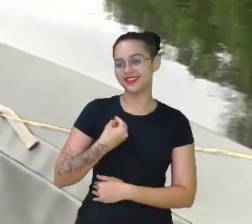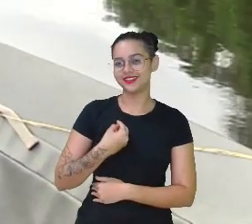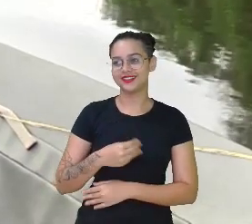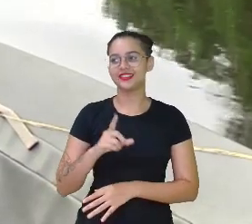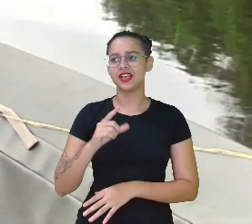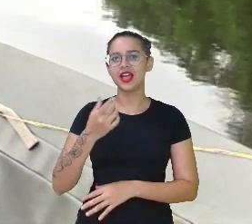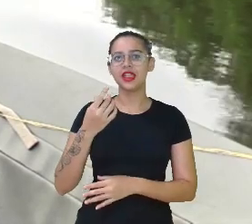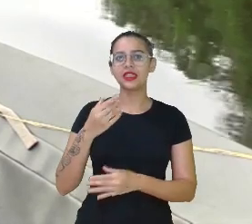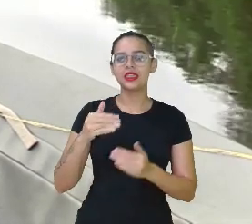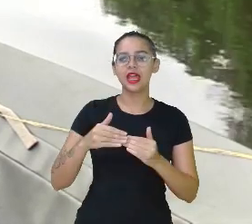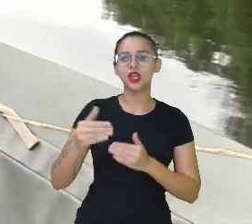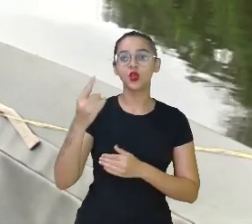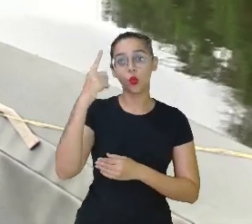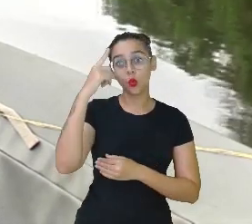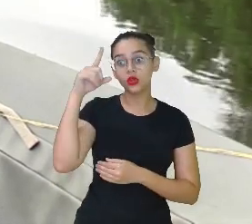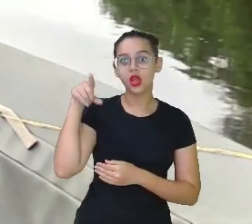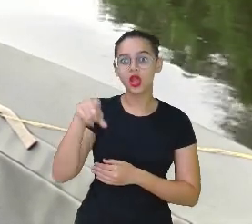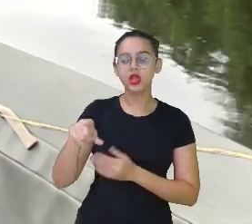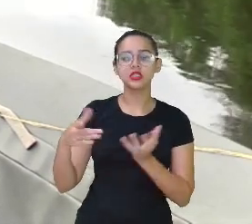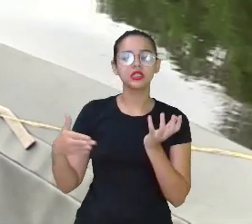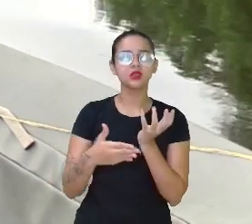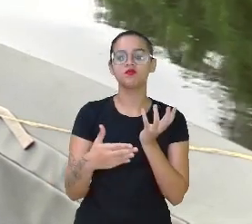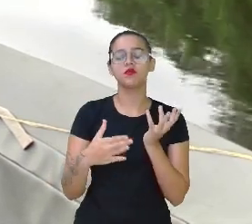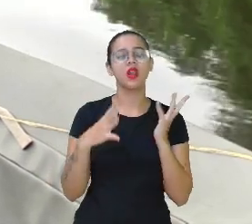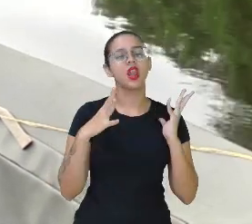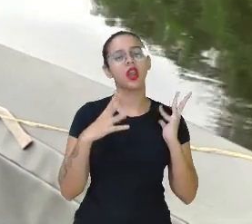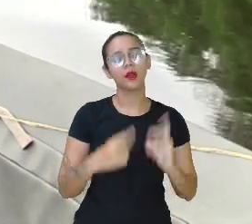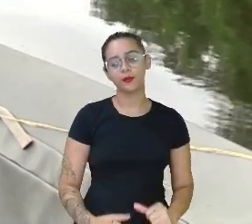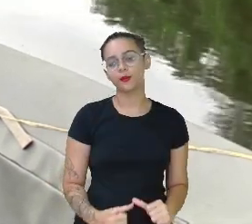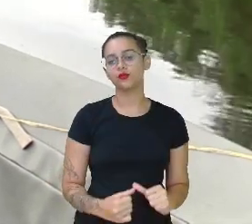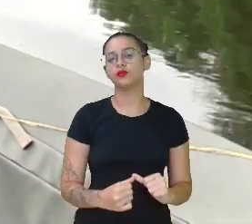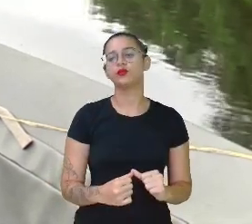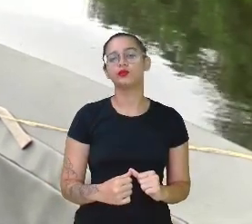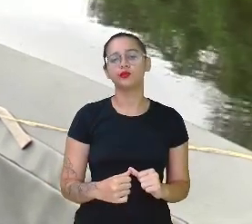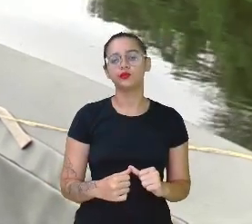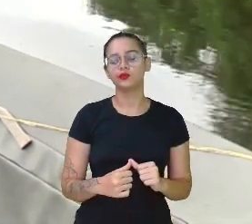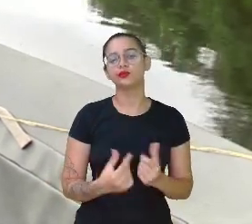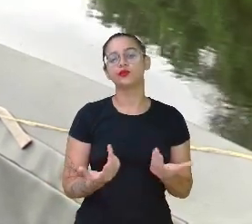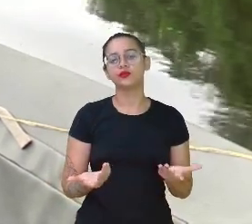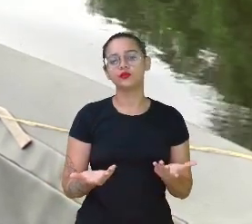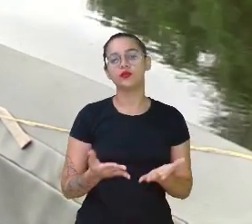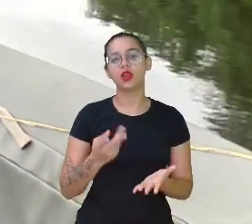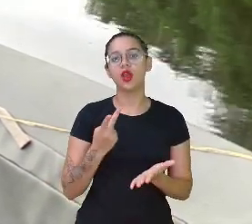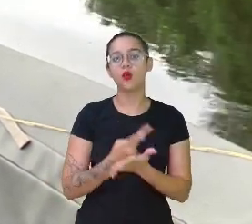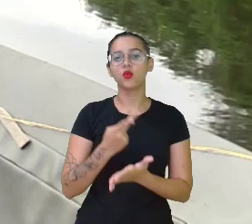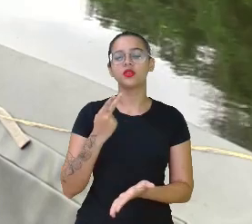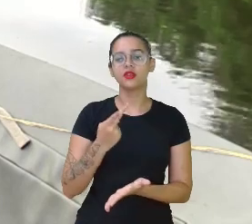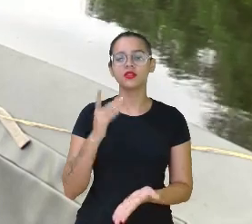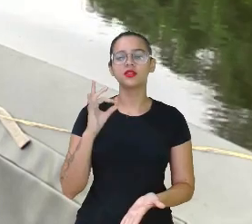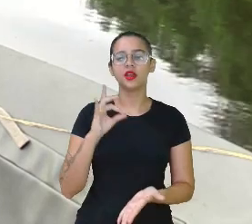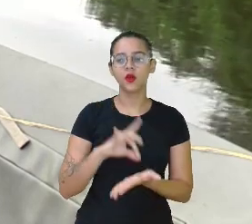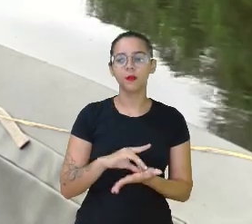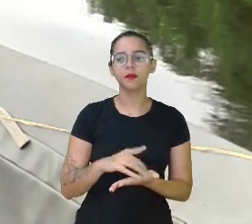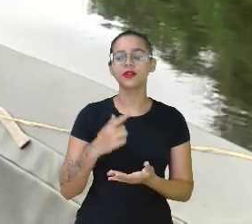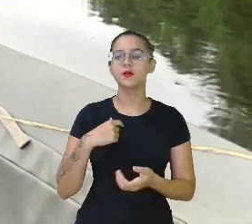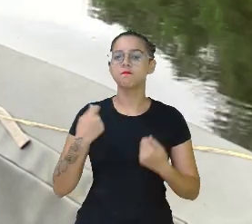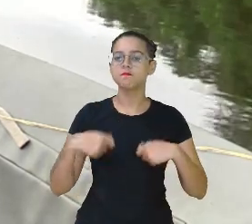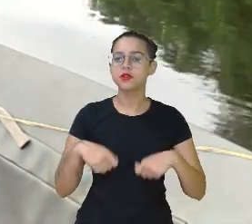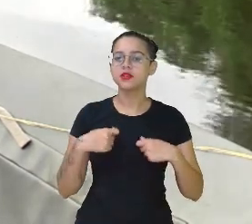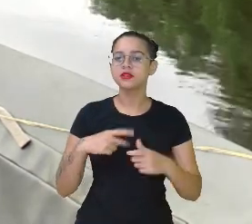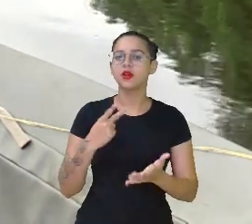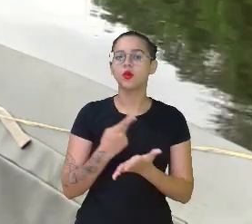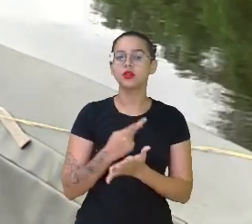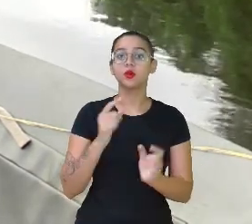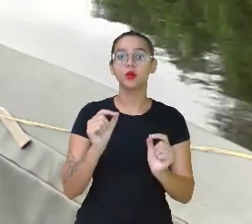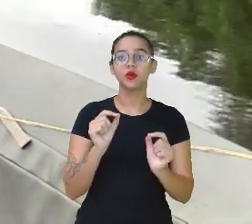que um dia esse rio seja limpo, que aconteça justamente o que eu preciso que